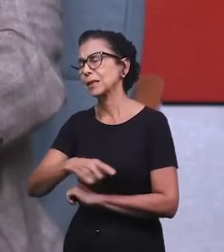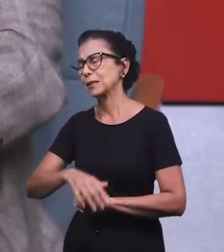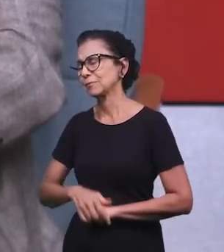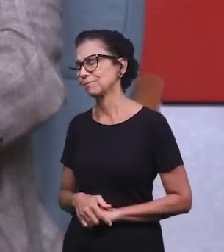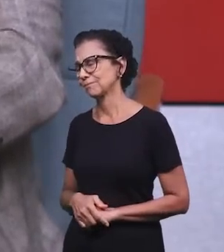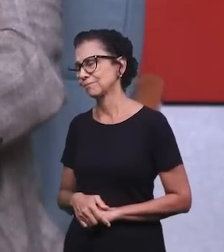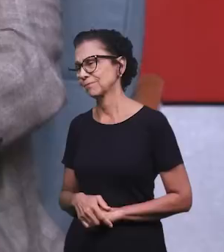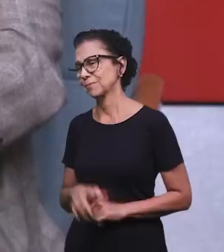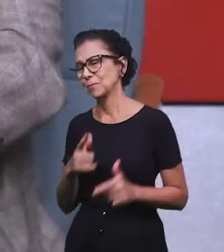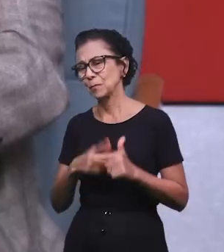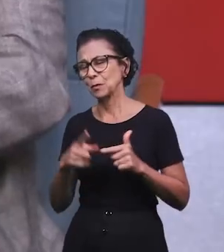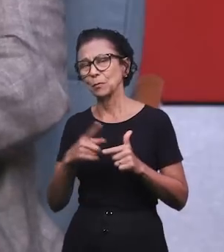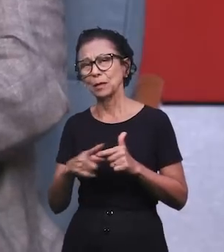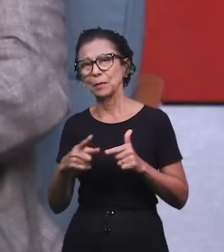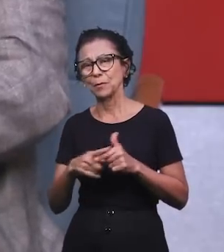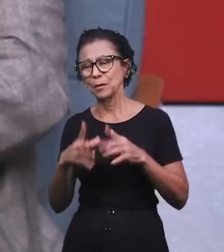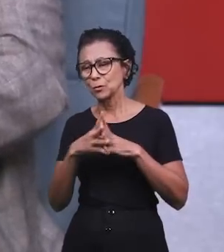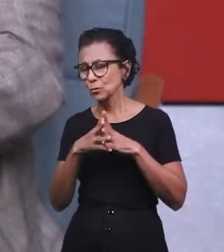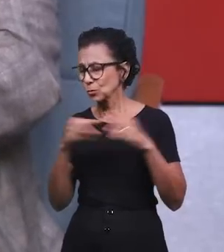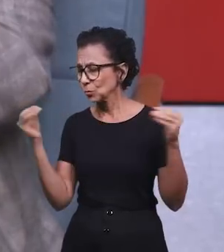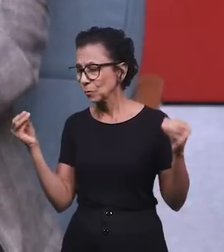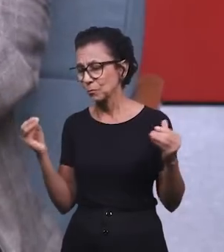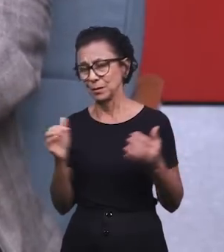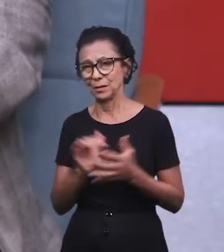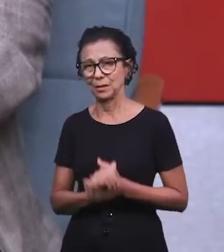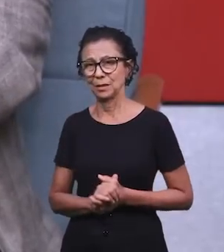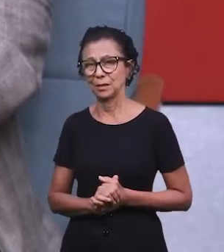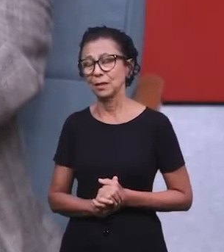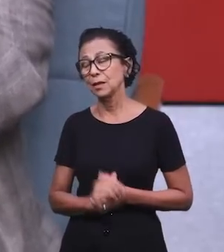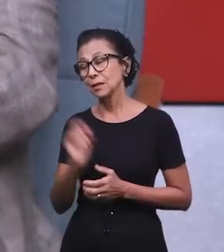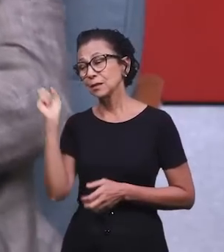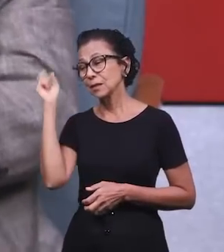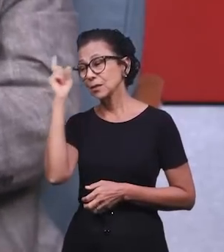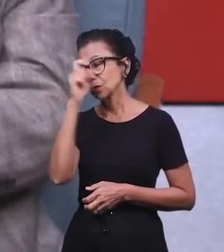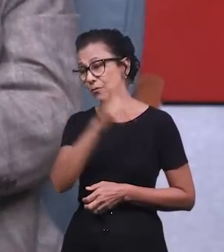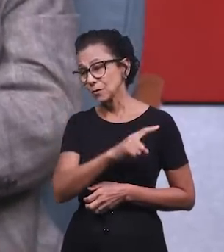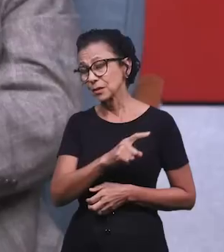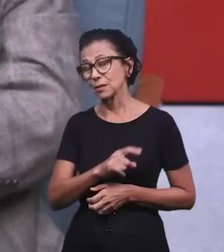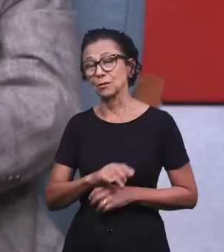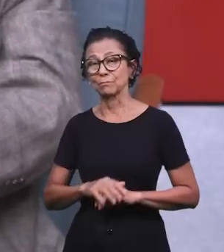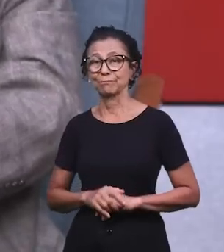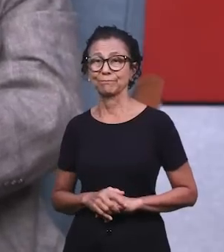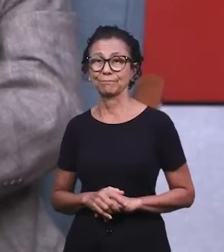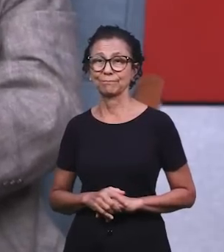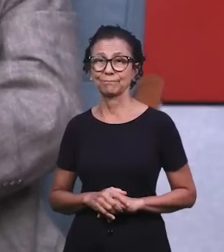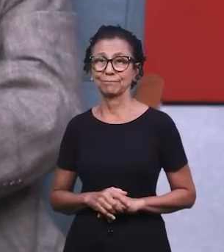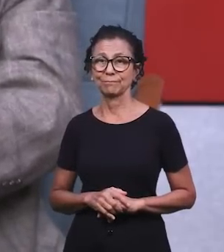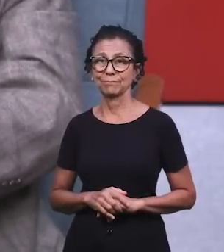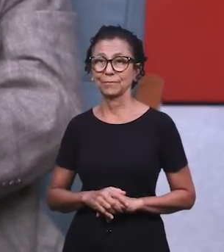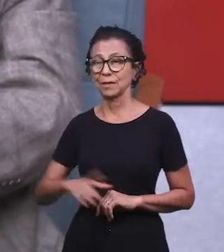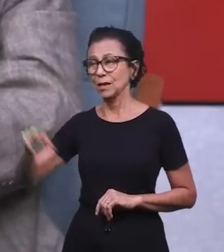problema, dá uma ordem nessa dificuldade, dá uma ordem nessa